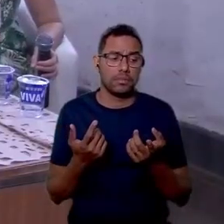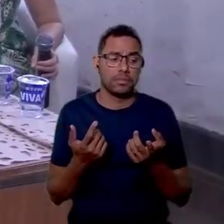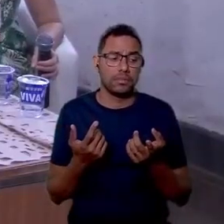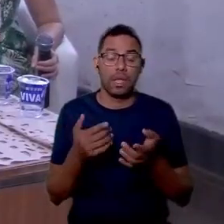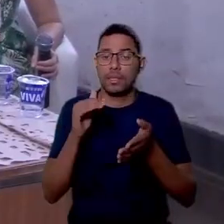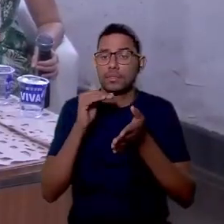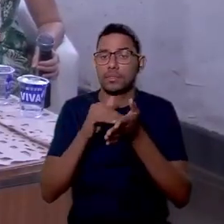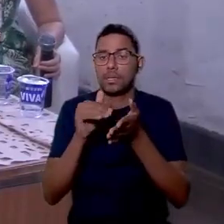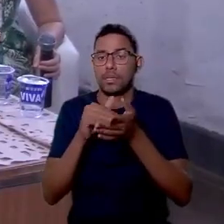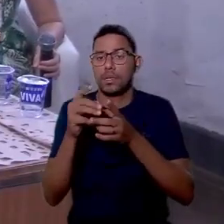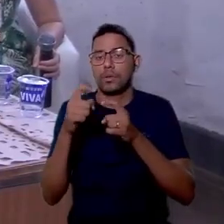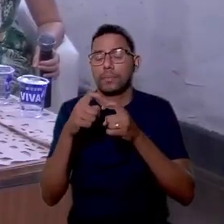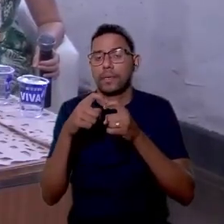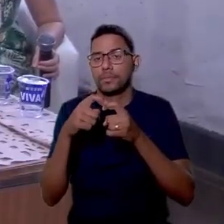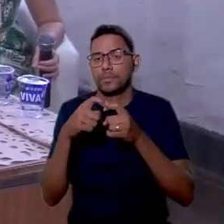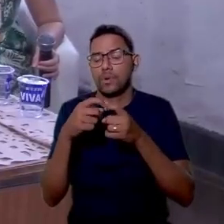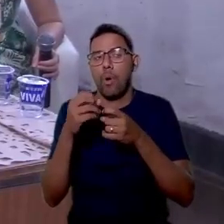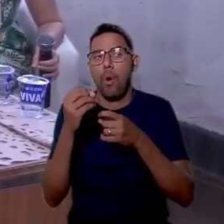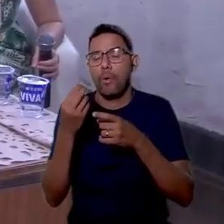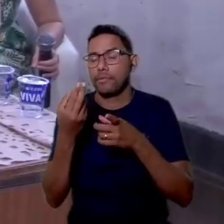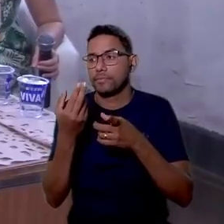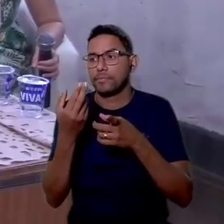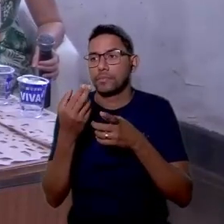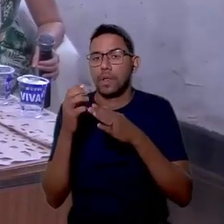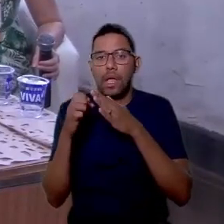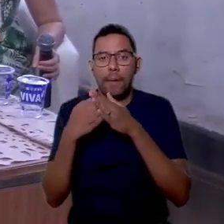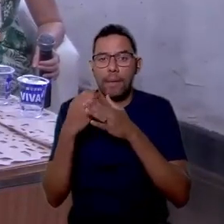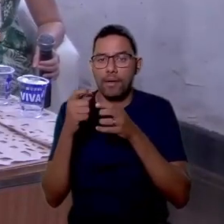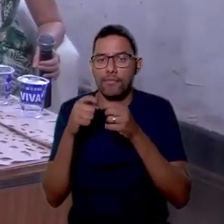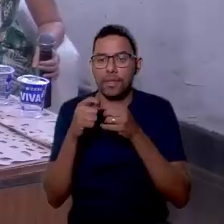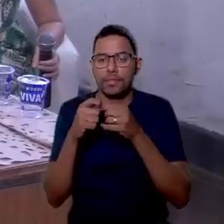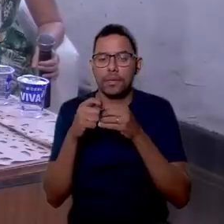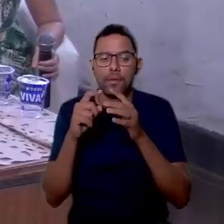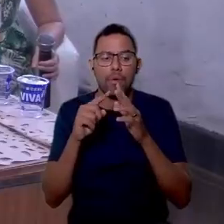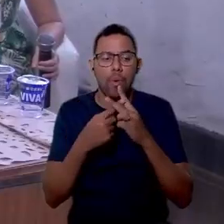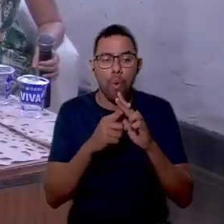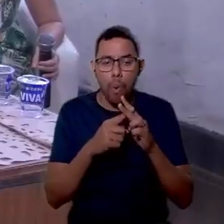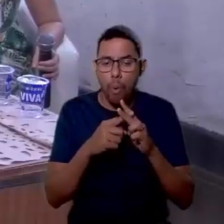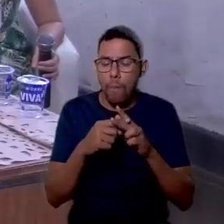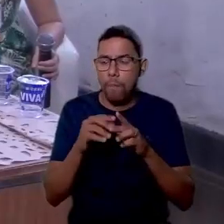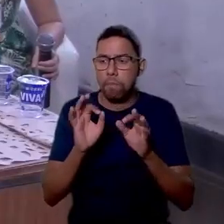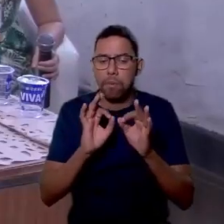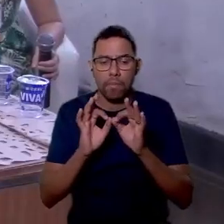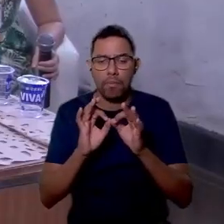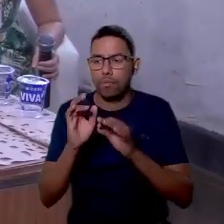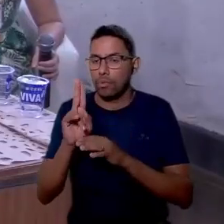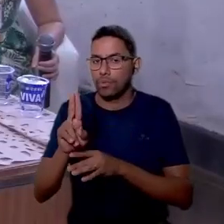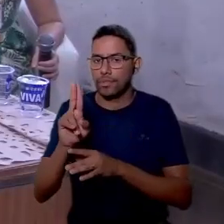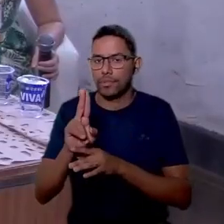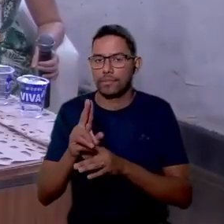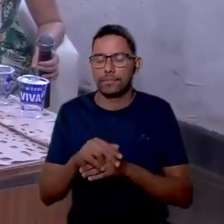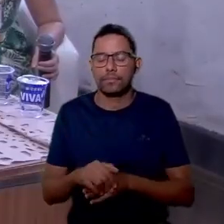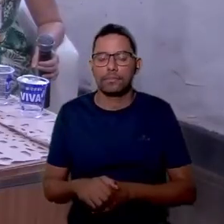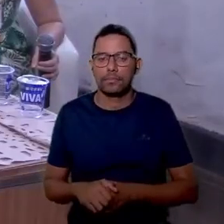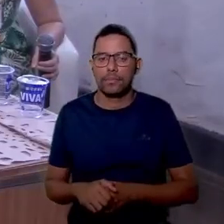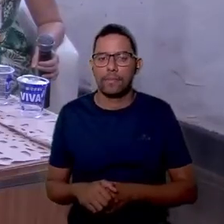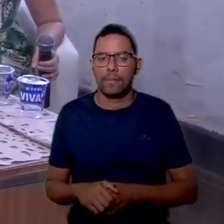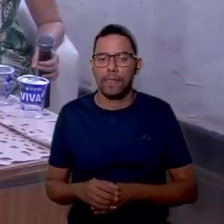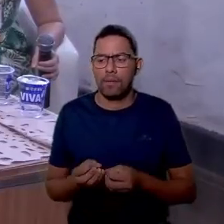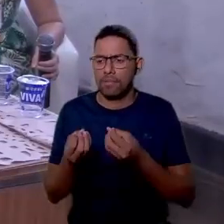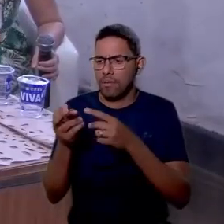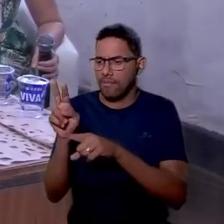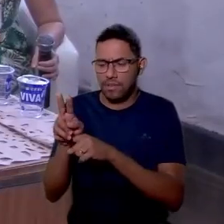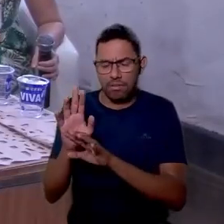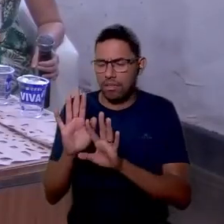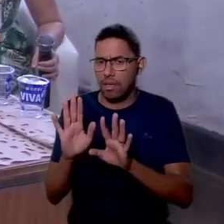a secretária do médico, ou então aquela empresa que fez a máquina que o médico usa, ele é beneficiário do incentivo